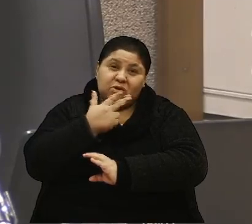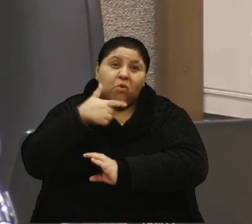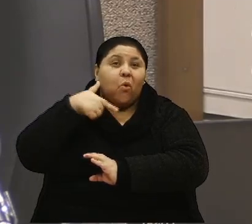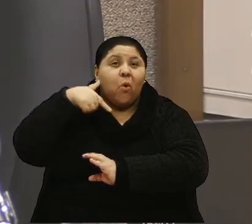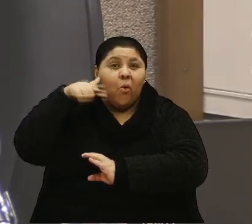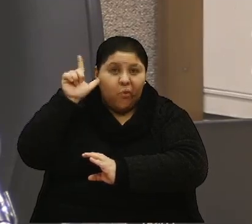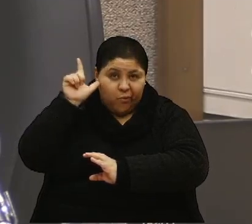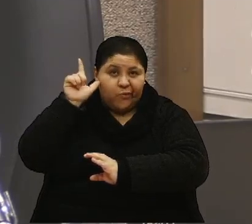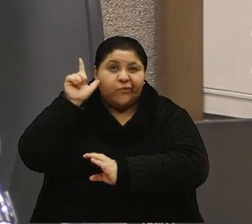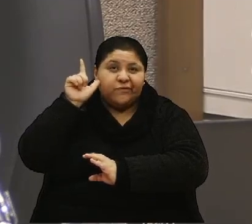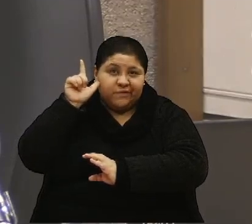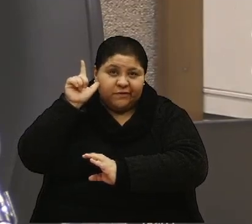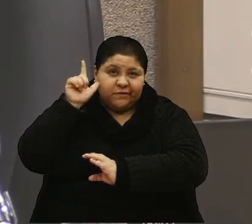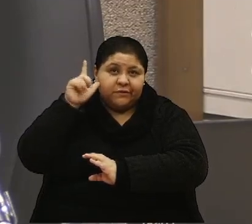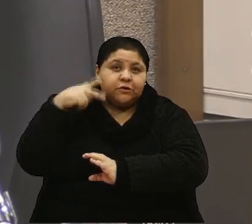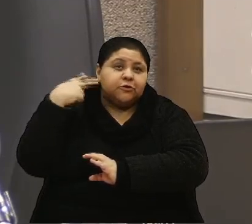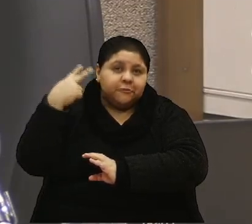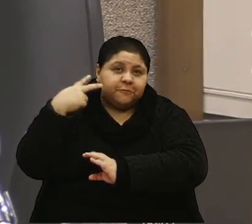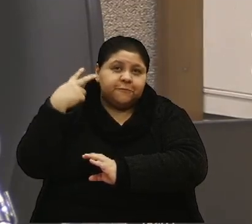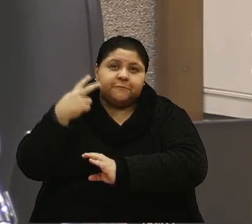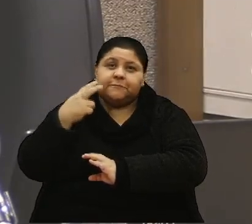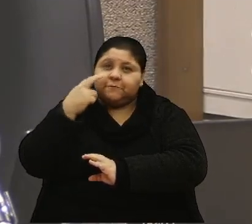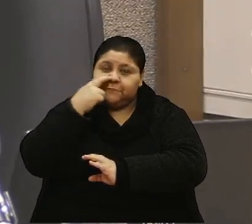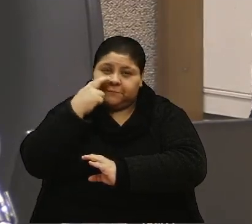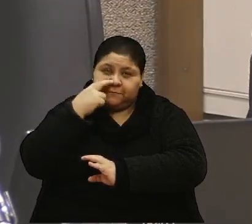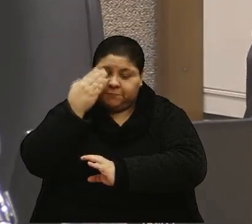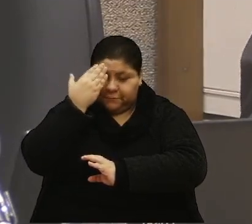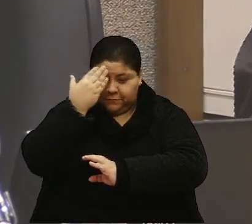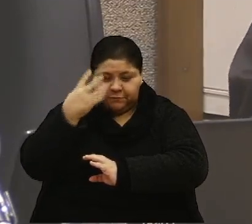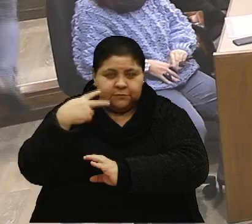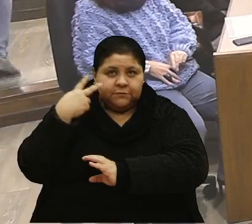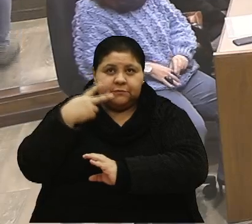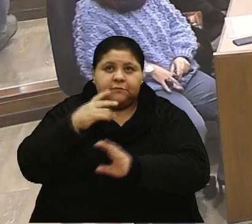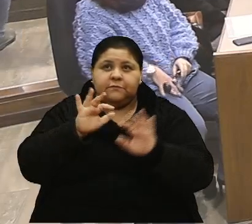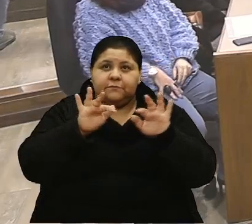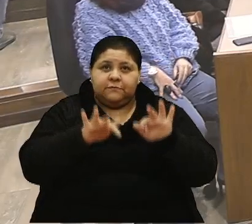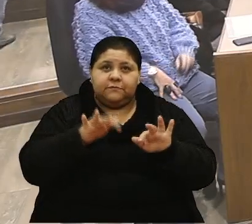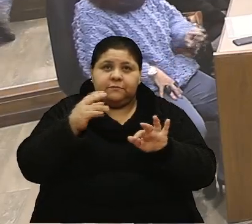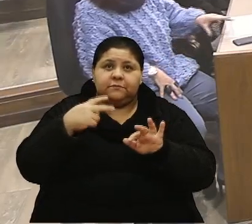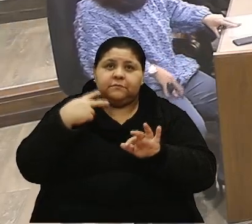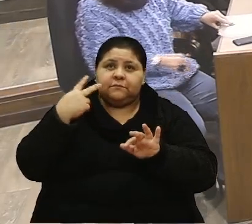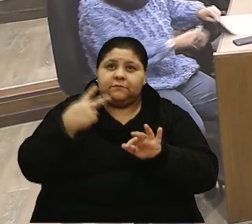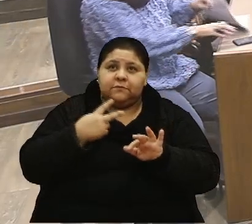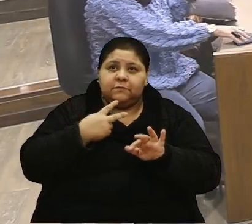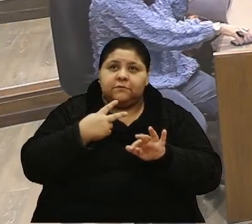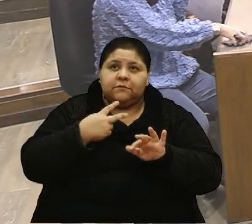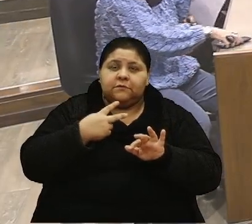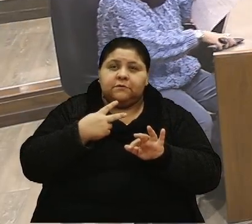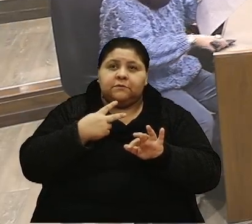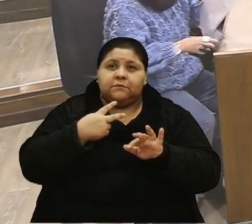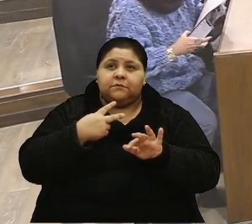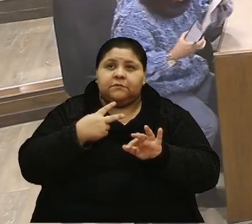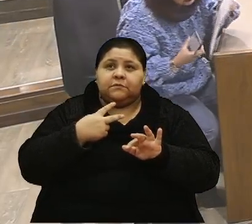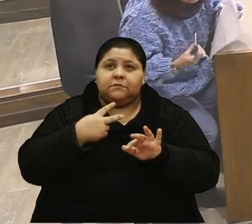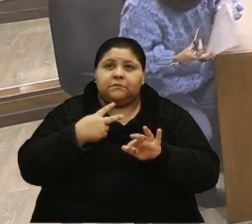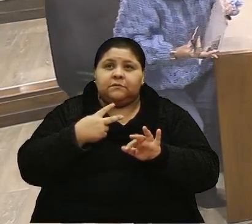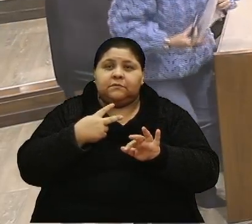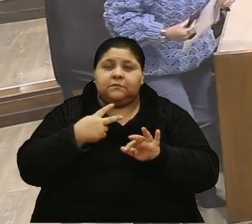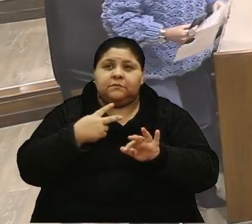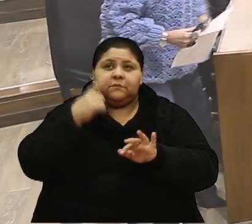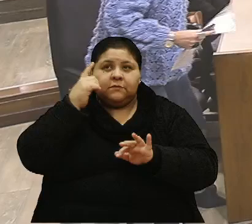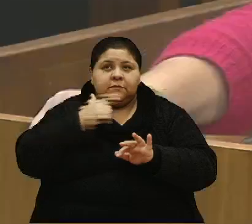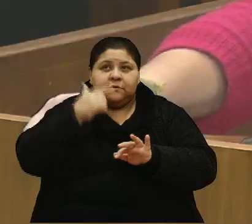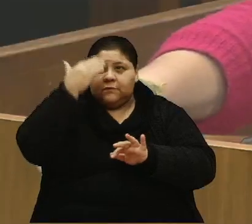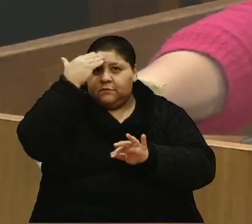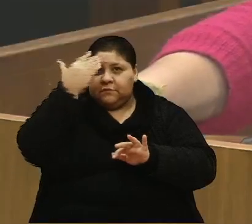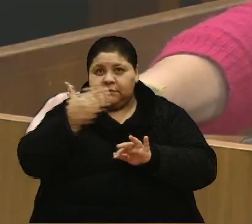oportunidade de ver aqui nessa casa. Obrigado, vereador. Para concluir, vereador Sandro, vereador Lucas, eu